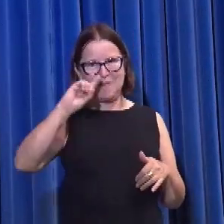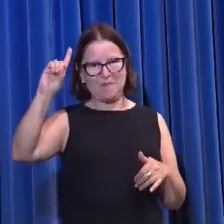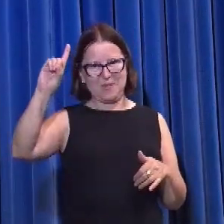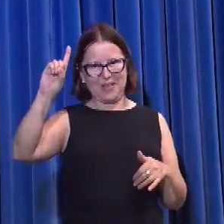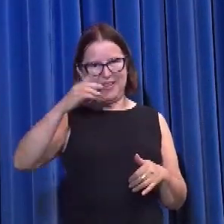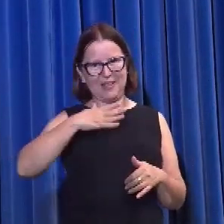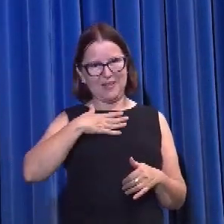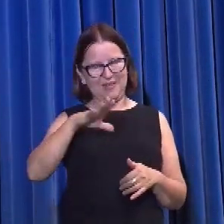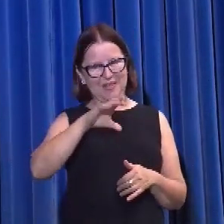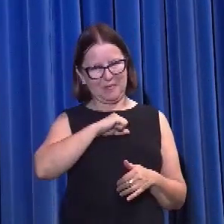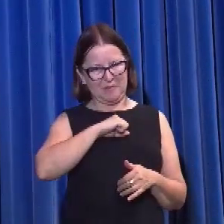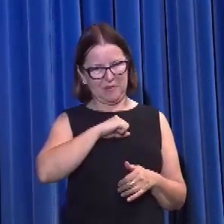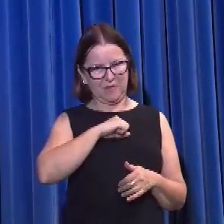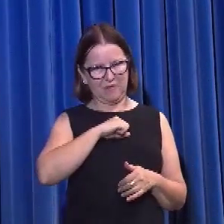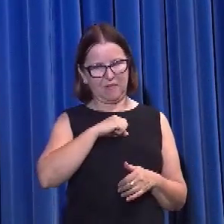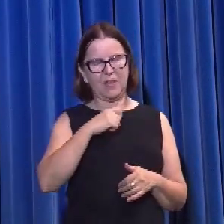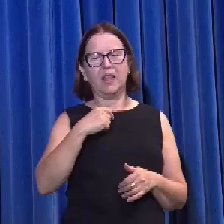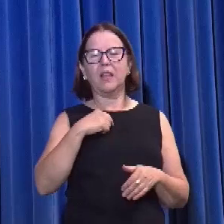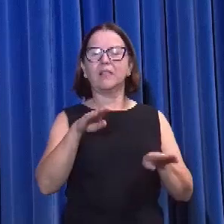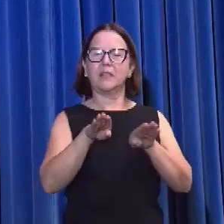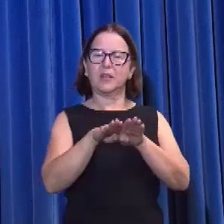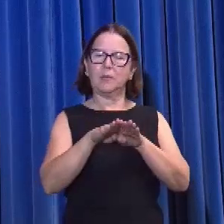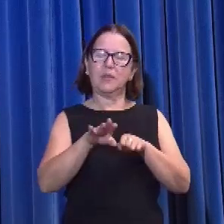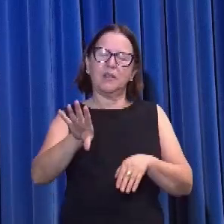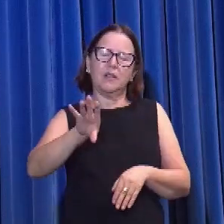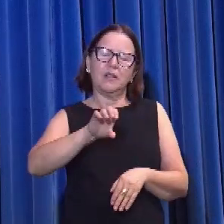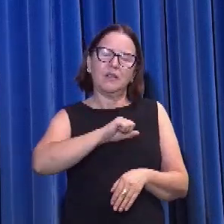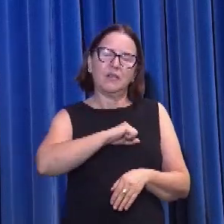amou, também eu vos amei.